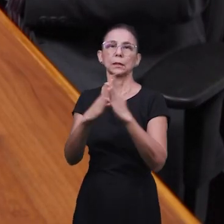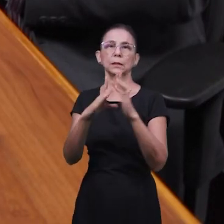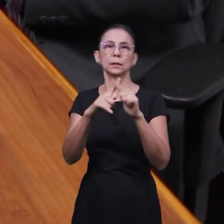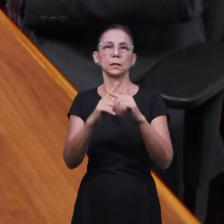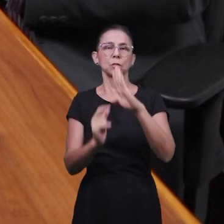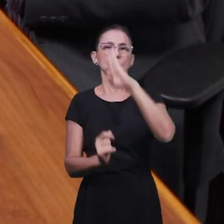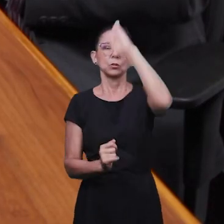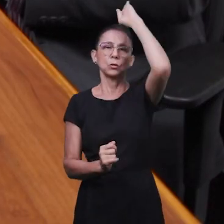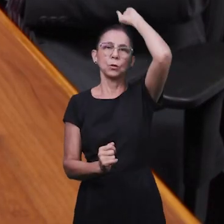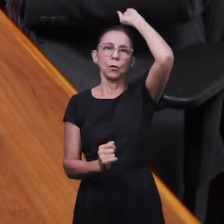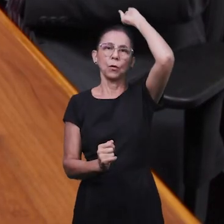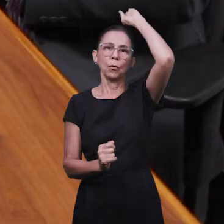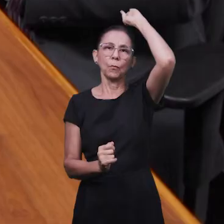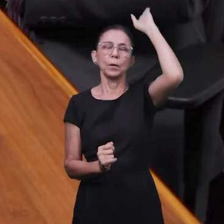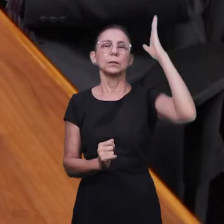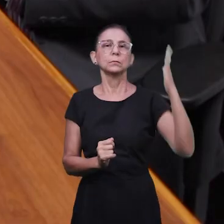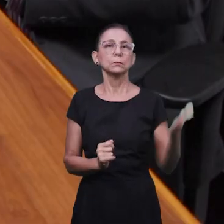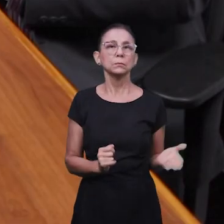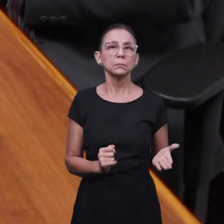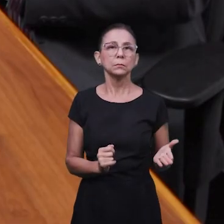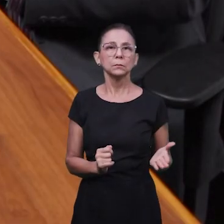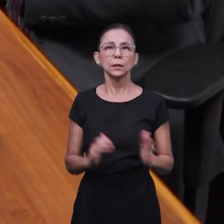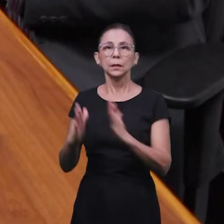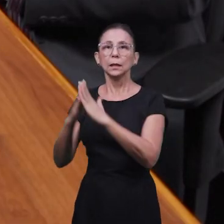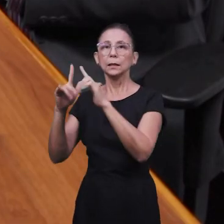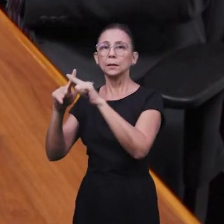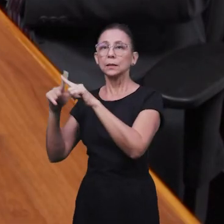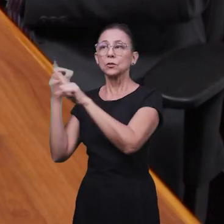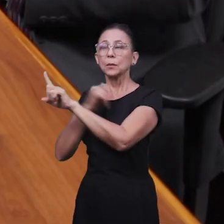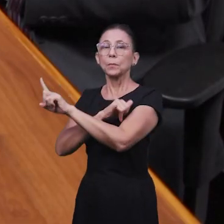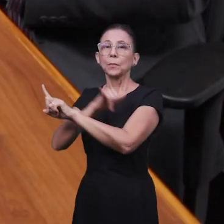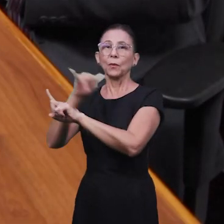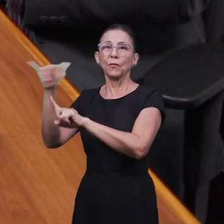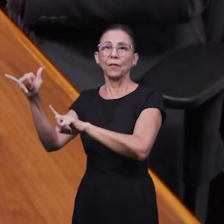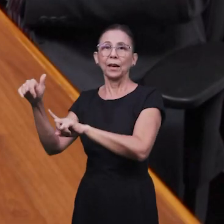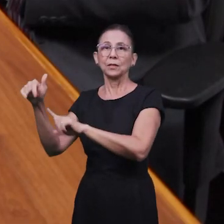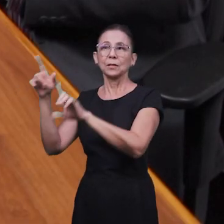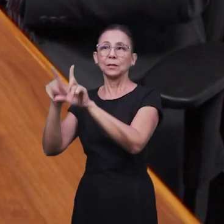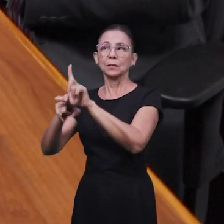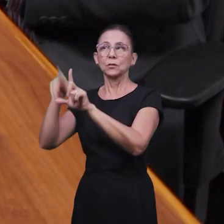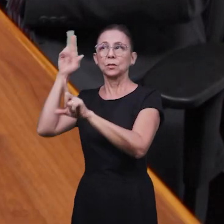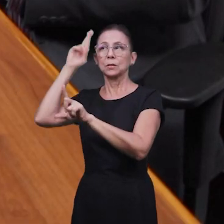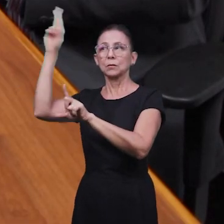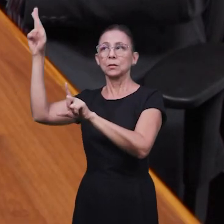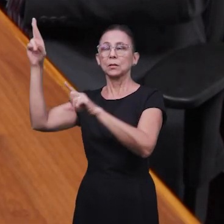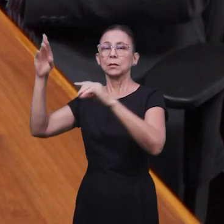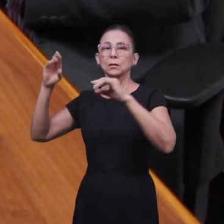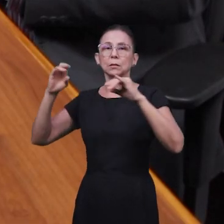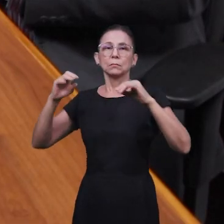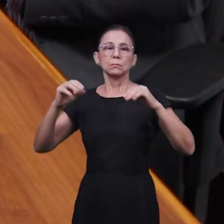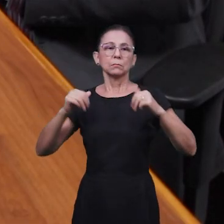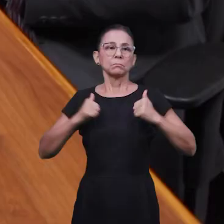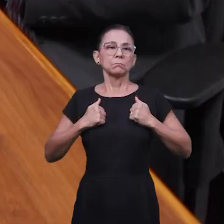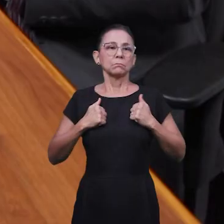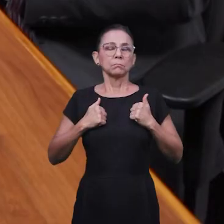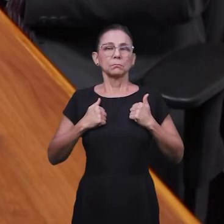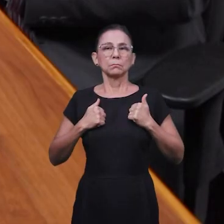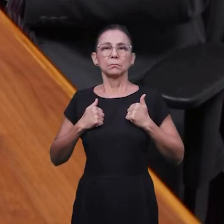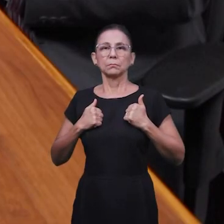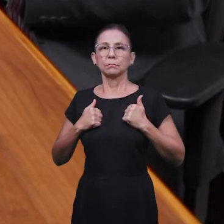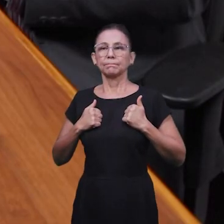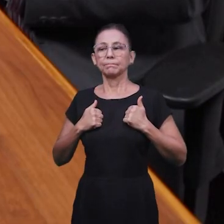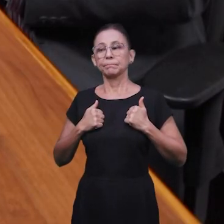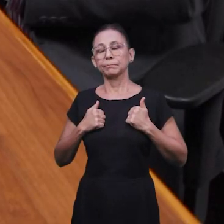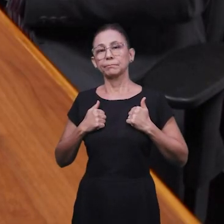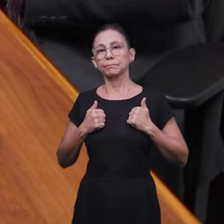que era profética, que dependia do Senhor, ela se acomodou e, a partir dali, ela deixa